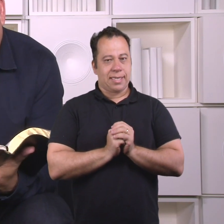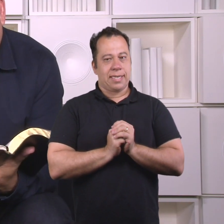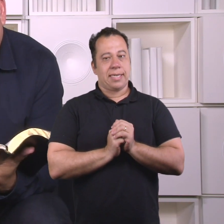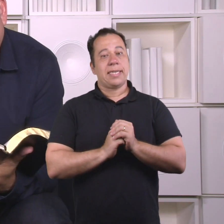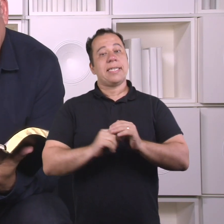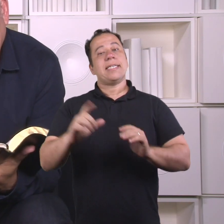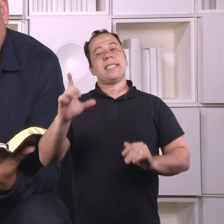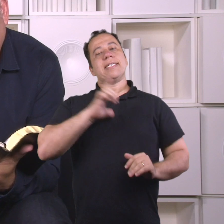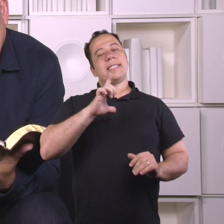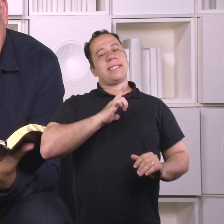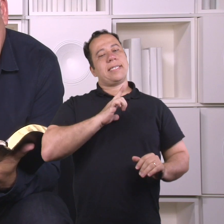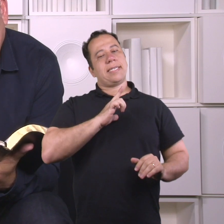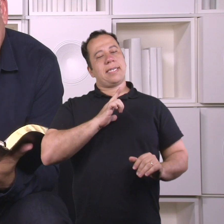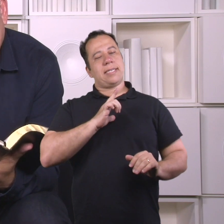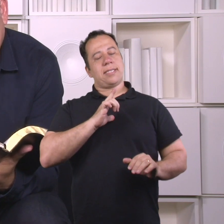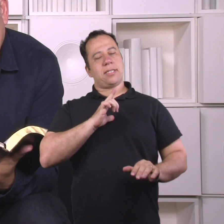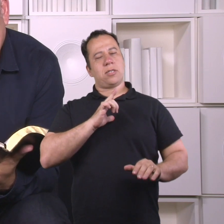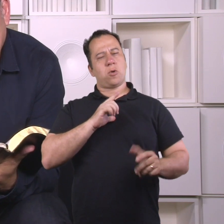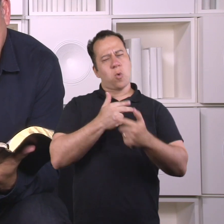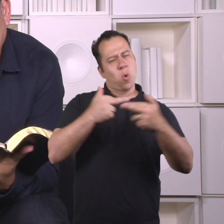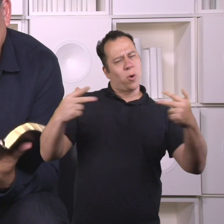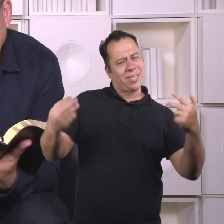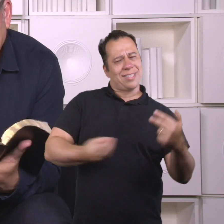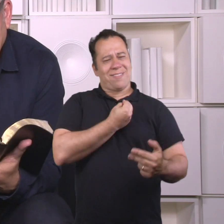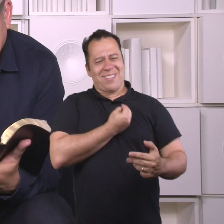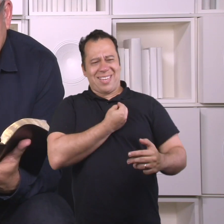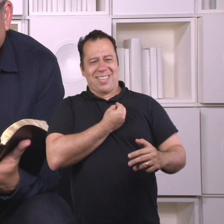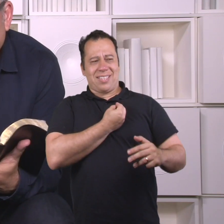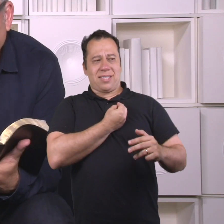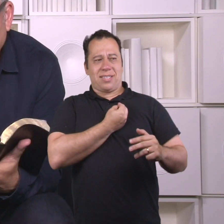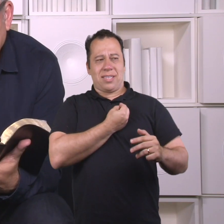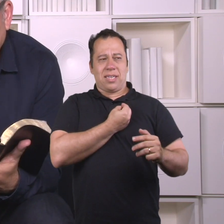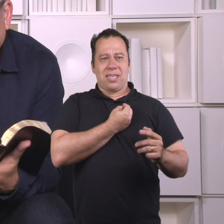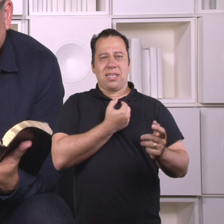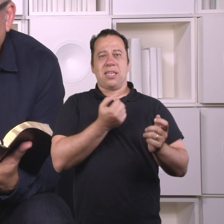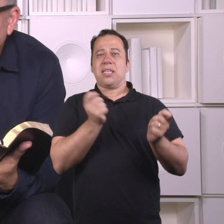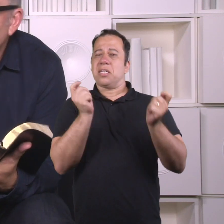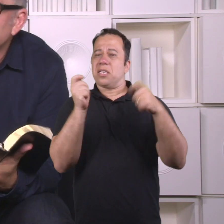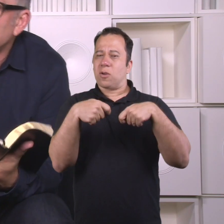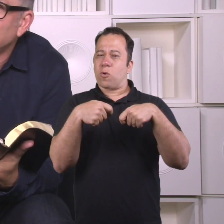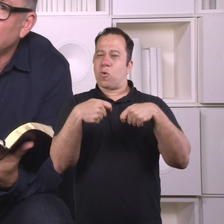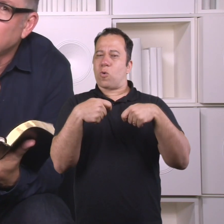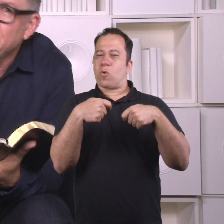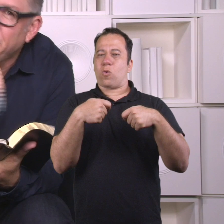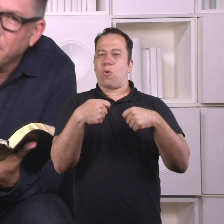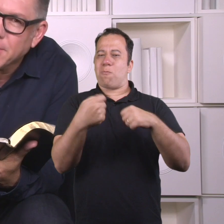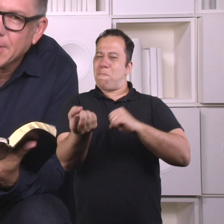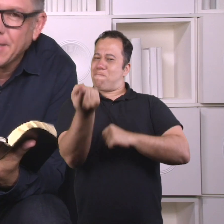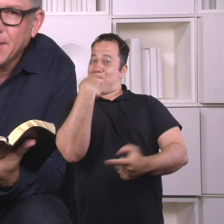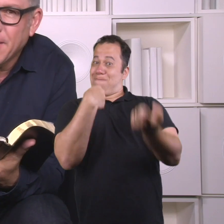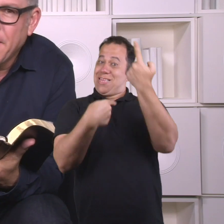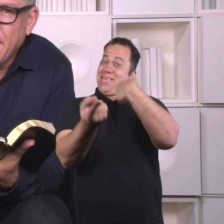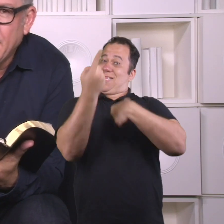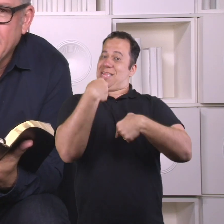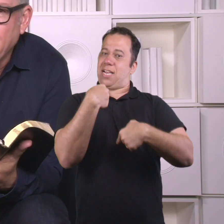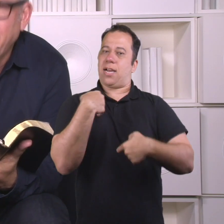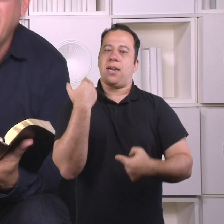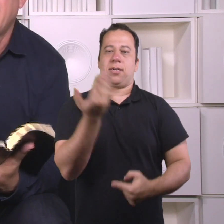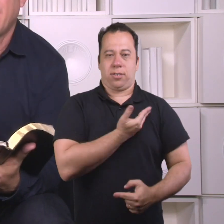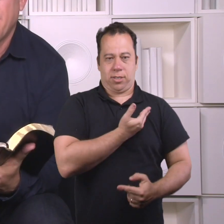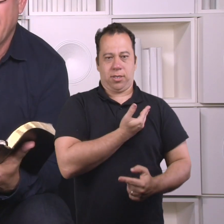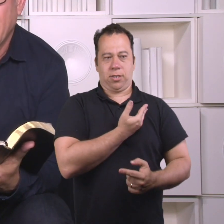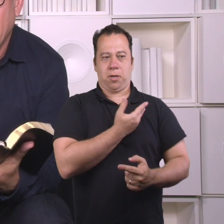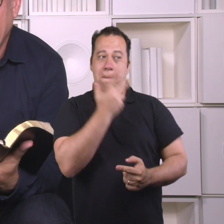pessoas, elas não são consciências, elas não são entidades conscientes, mas elas funcionam como se fossem. Elas